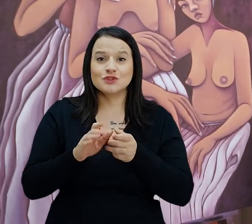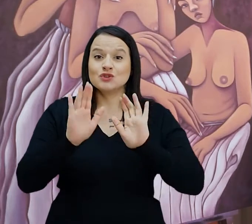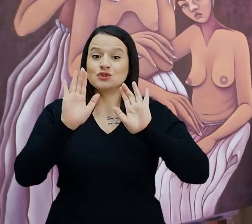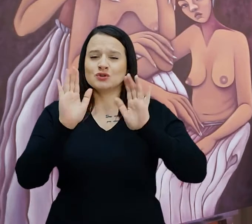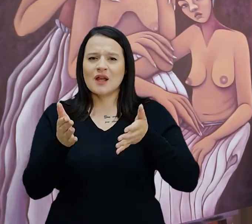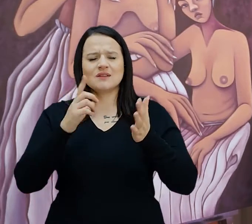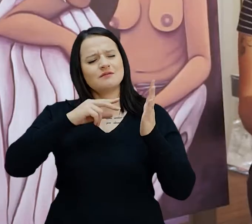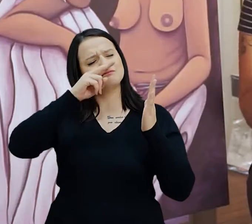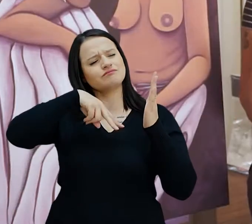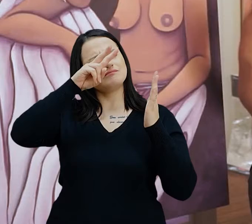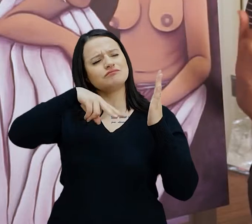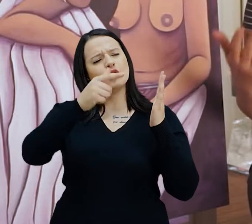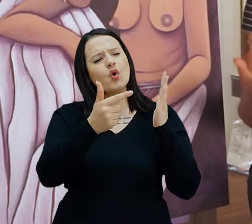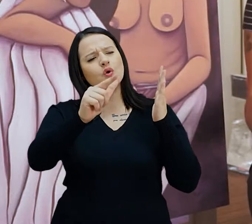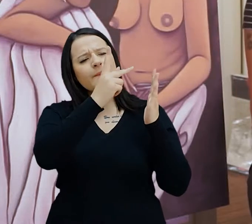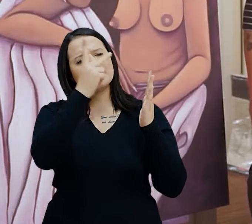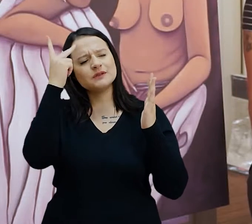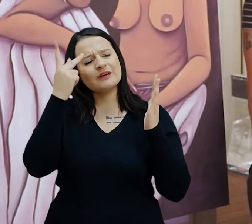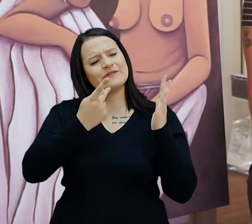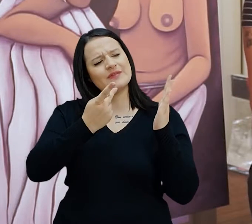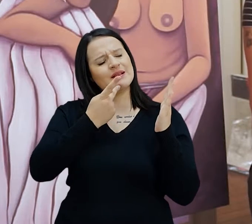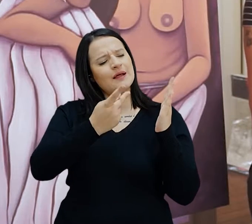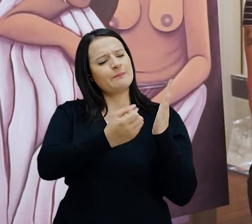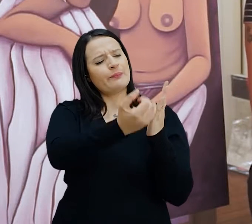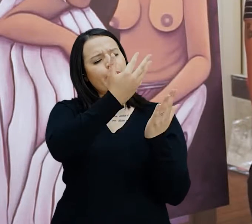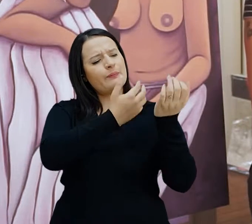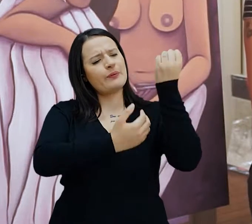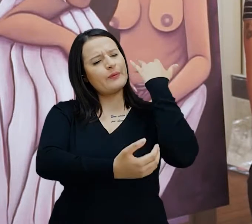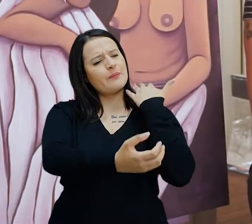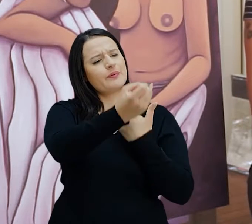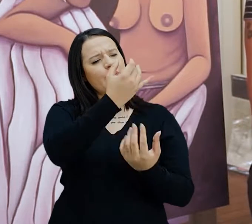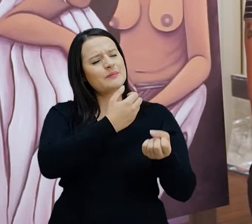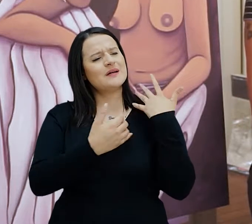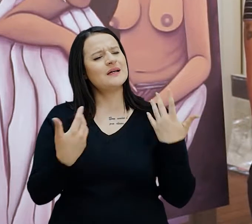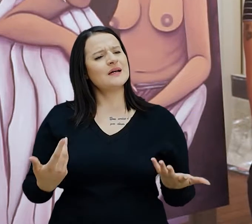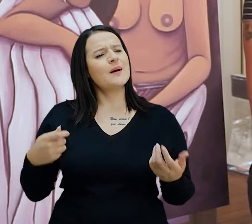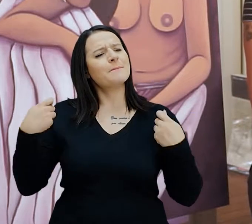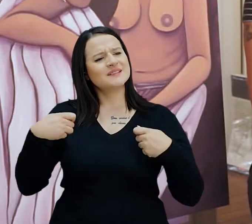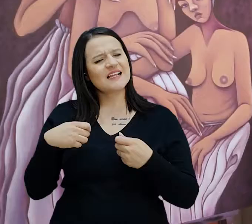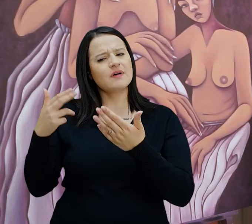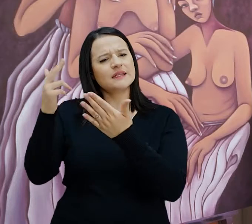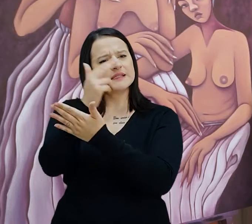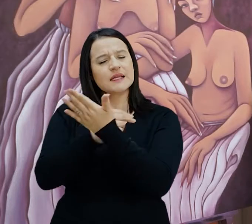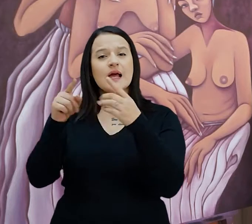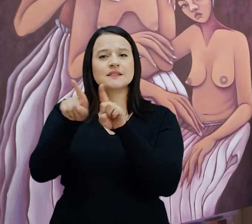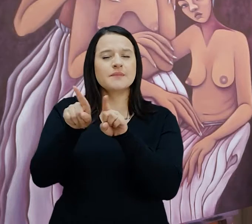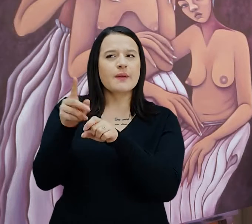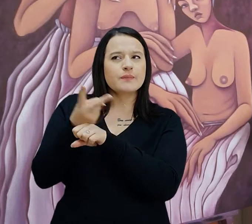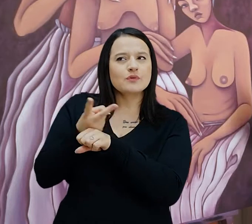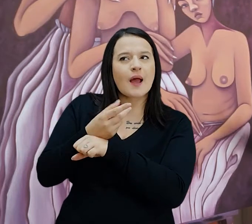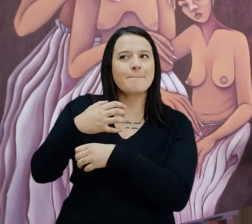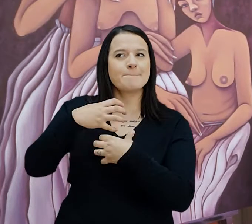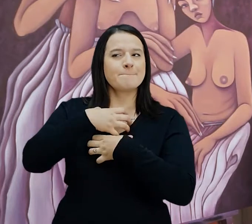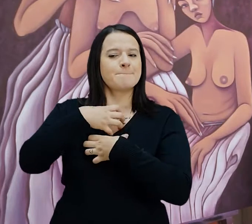dentre dessas coisas que eu vi outros grafiteiros falando, era que a gente tinha que desenhar e